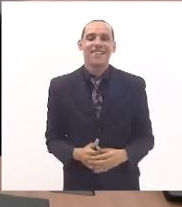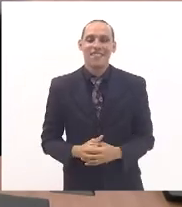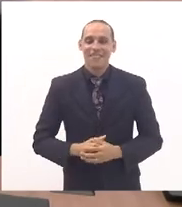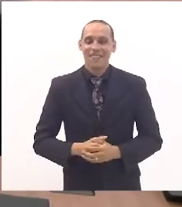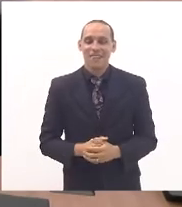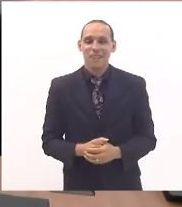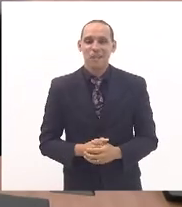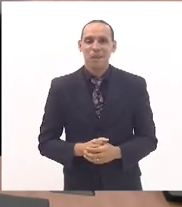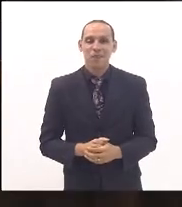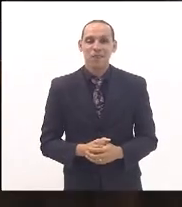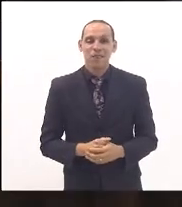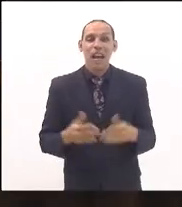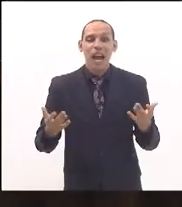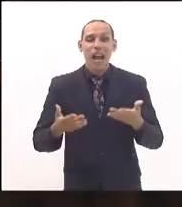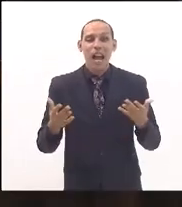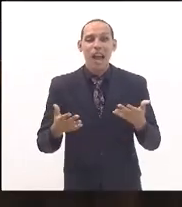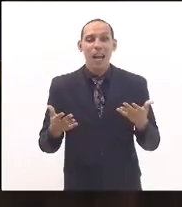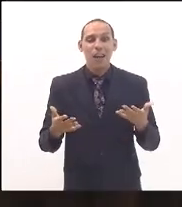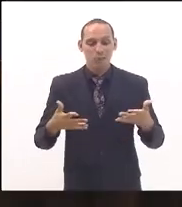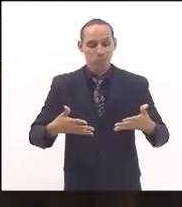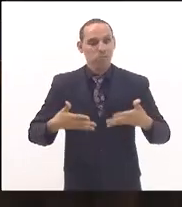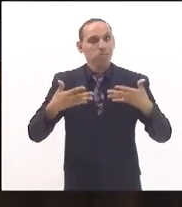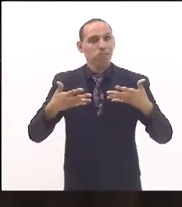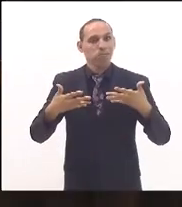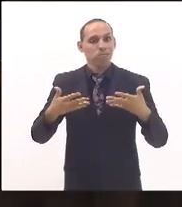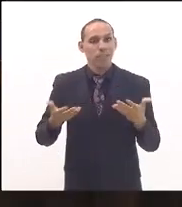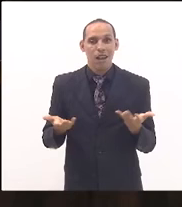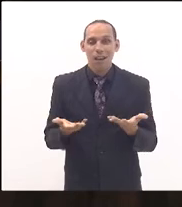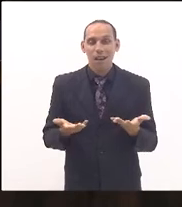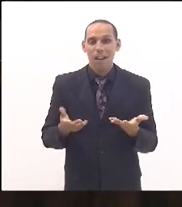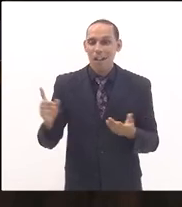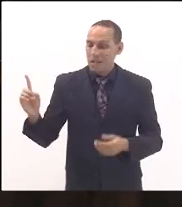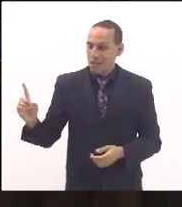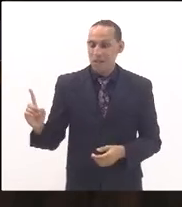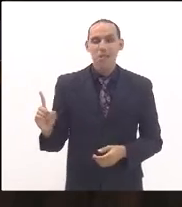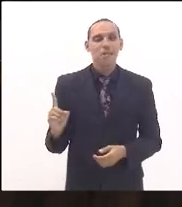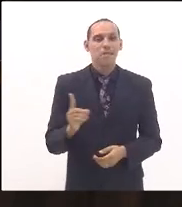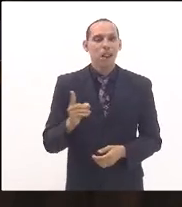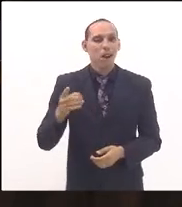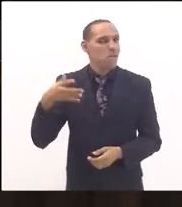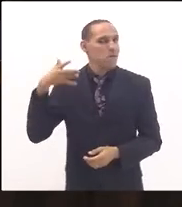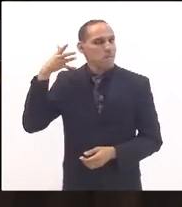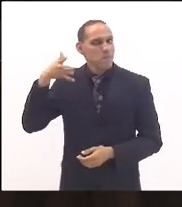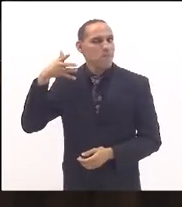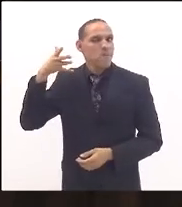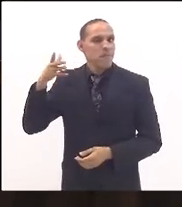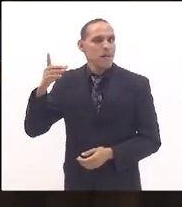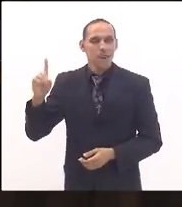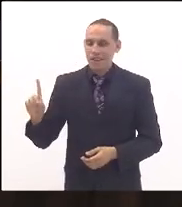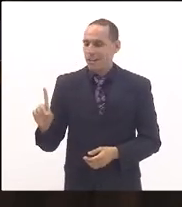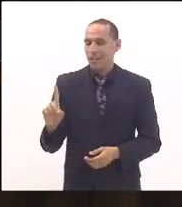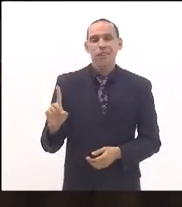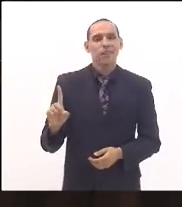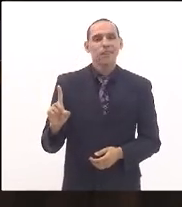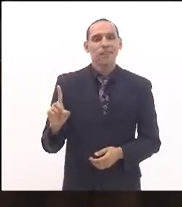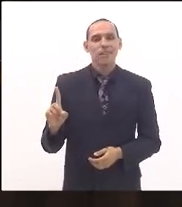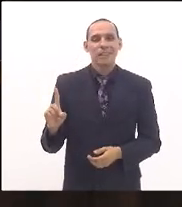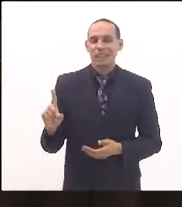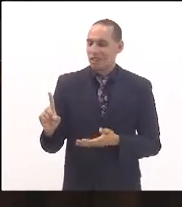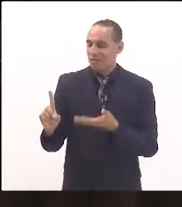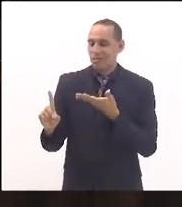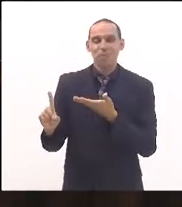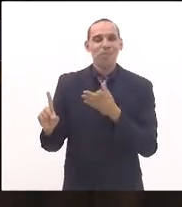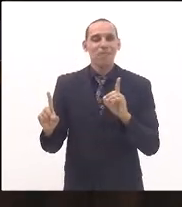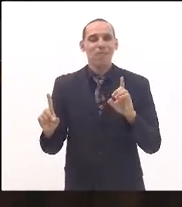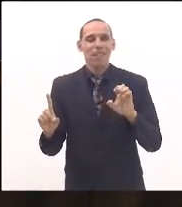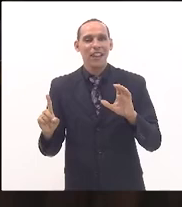eu quero salão Range nesse momento convidar para fazer uso da palavra esse